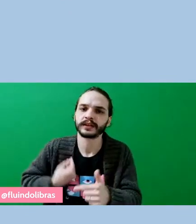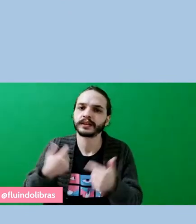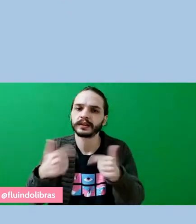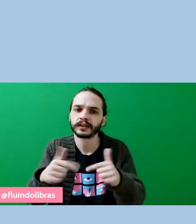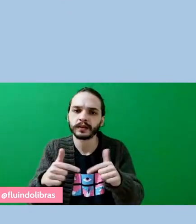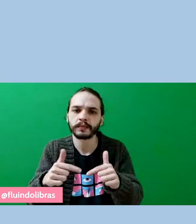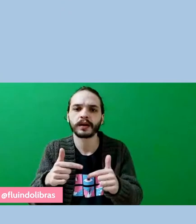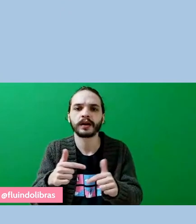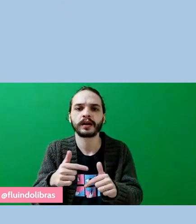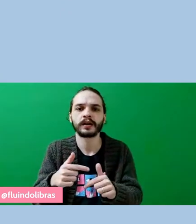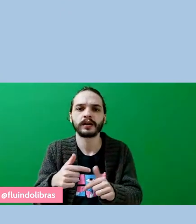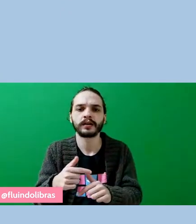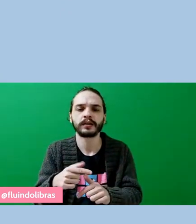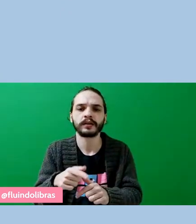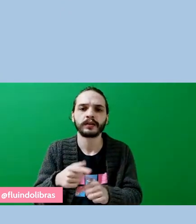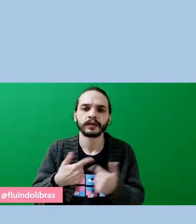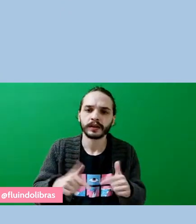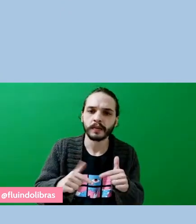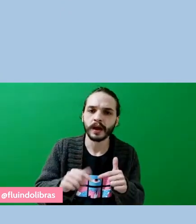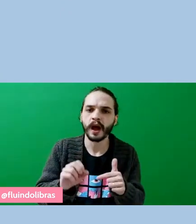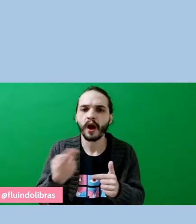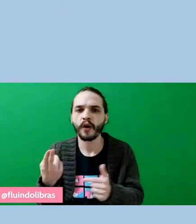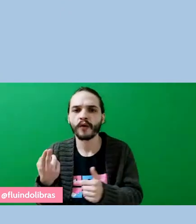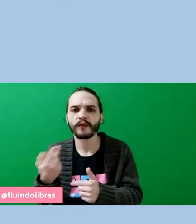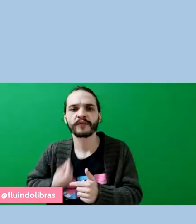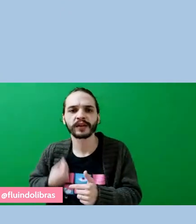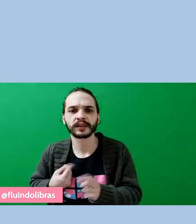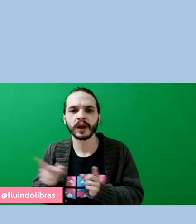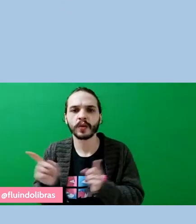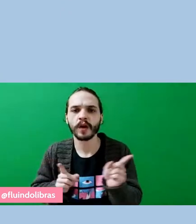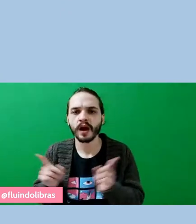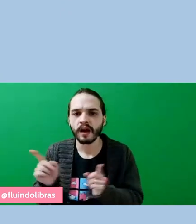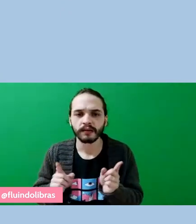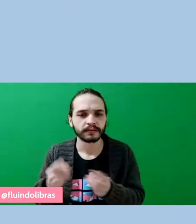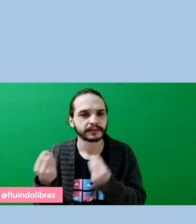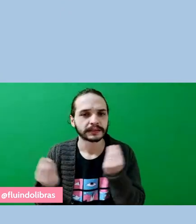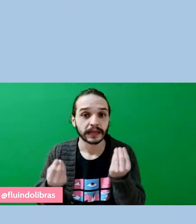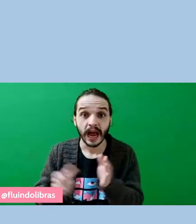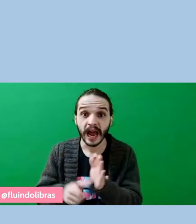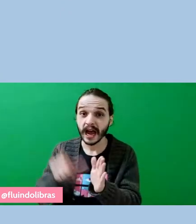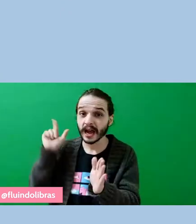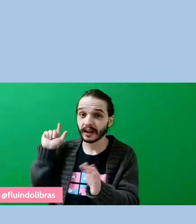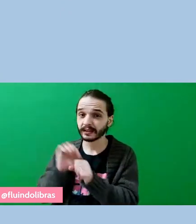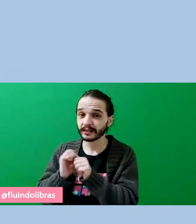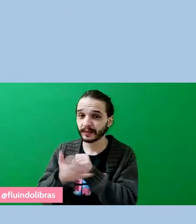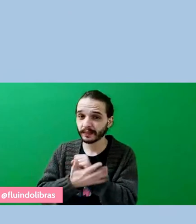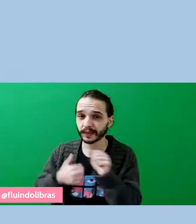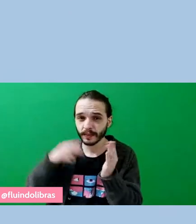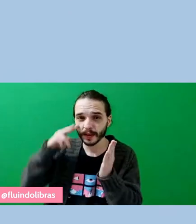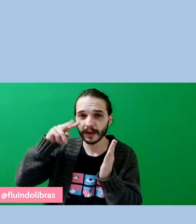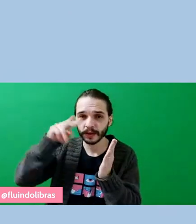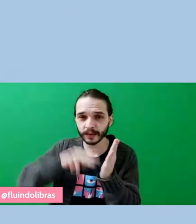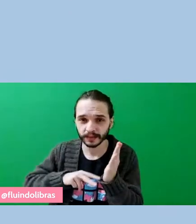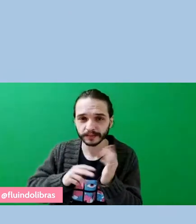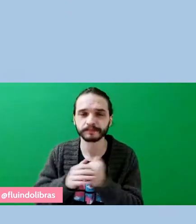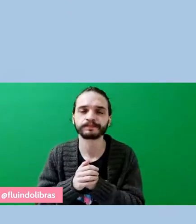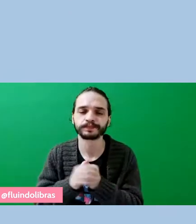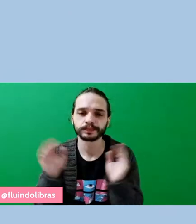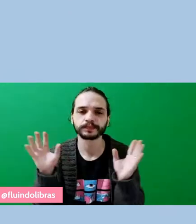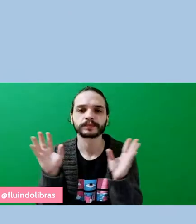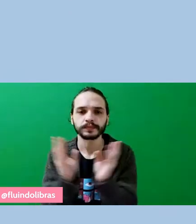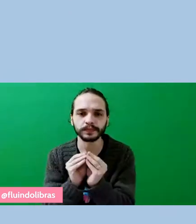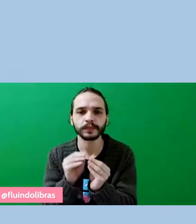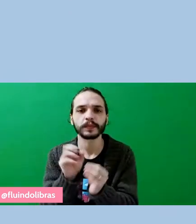um homem de trabalhar, se priva ele de respirar. Então, isso antes da pandemia, né? Eu li isso lá atrás. E daí, a